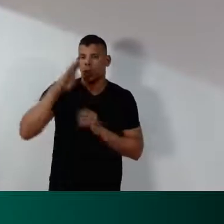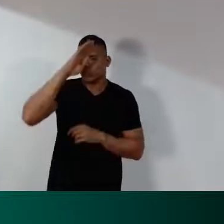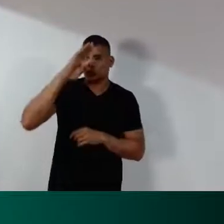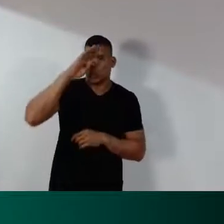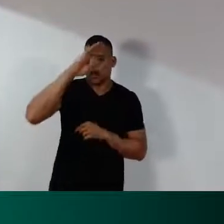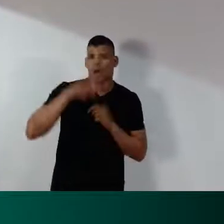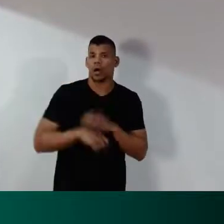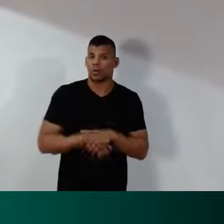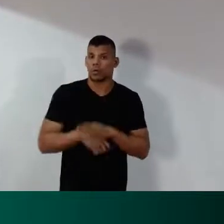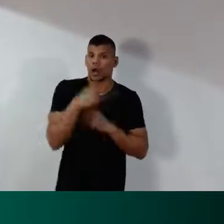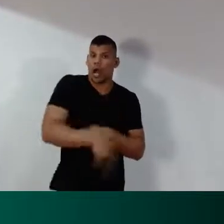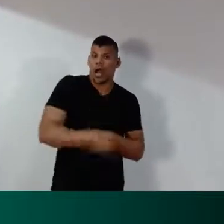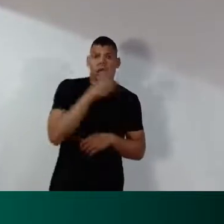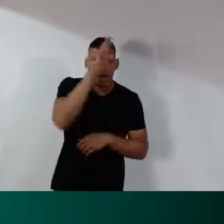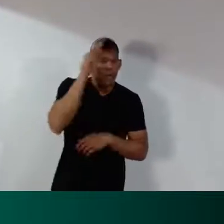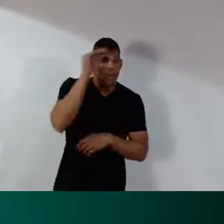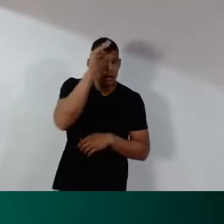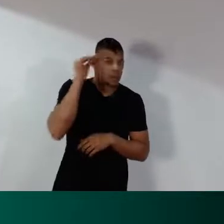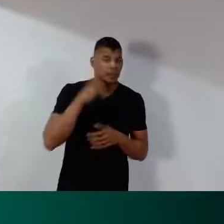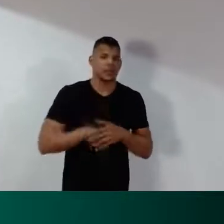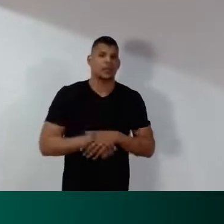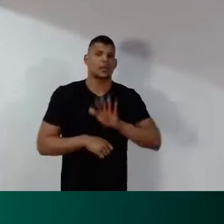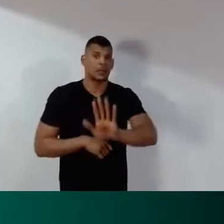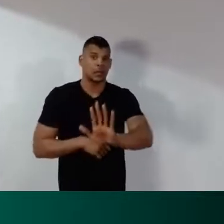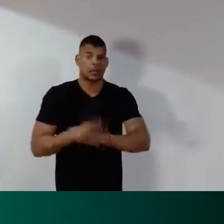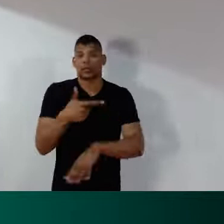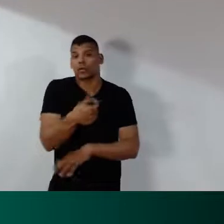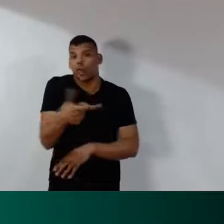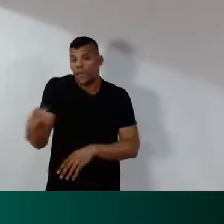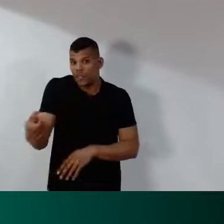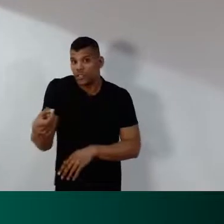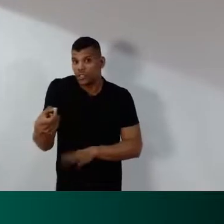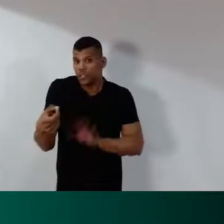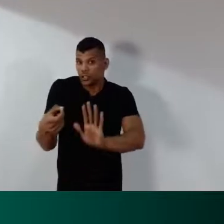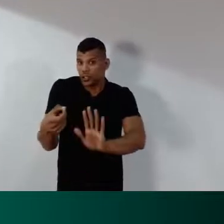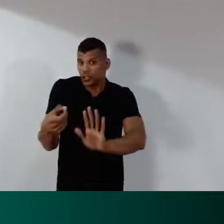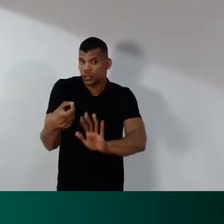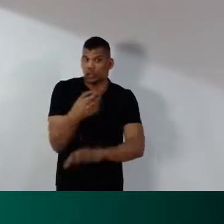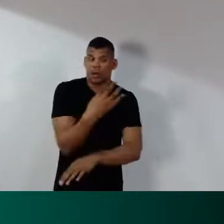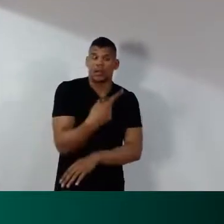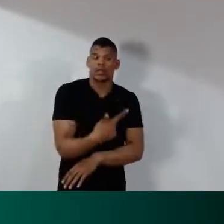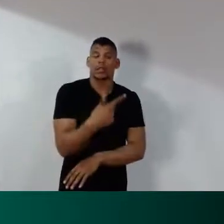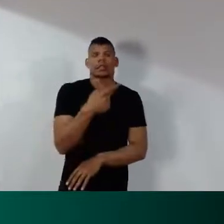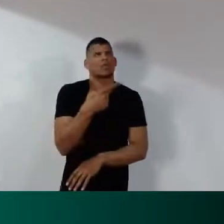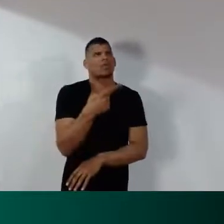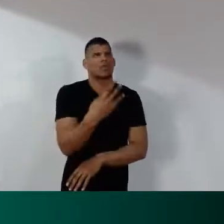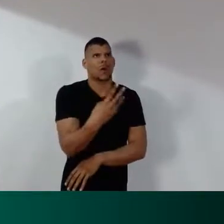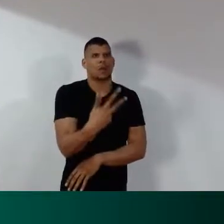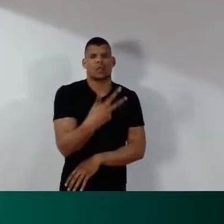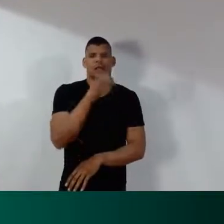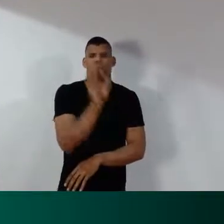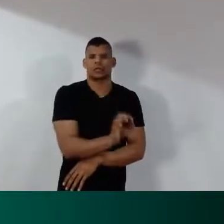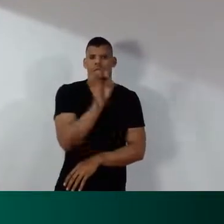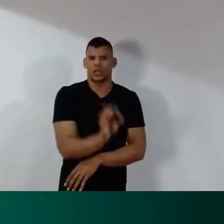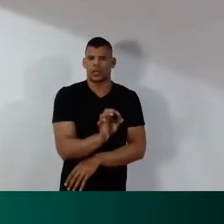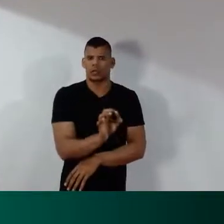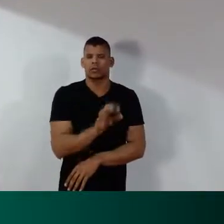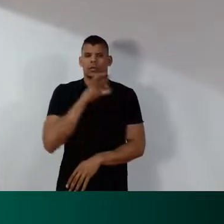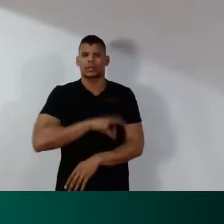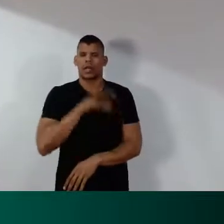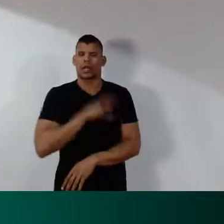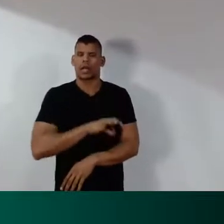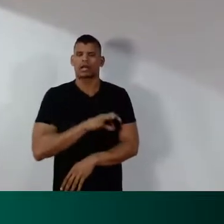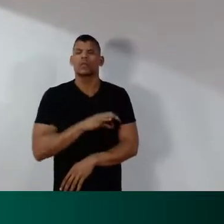Camilo como é que o Ceará dá 2020 sw43 por cento da população vive com 89